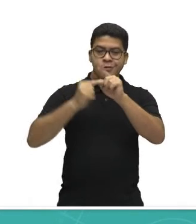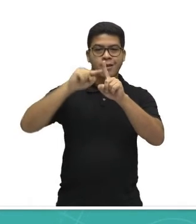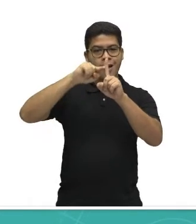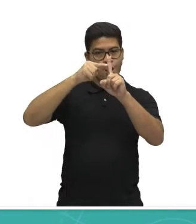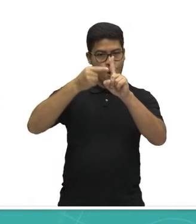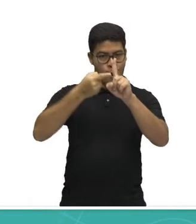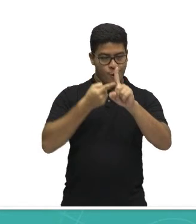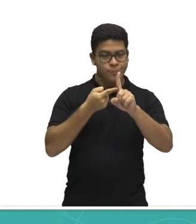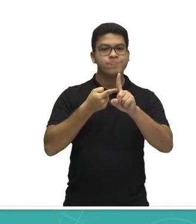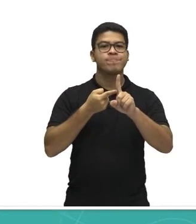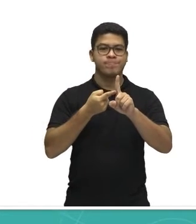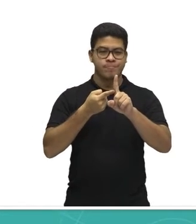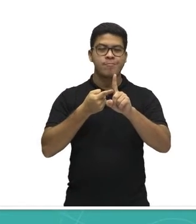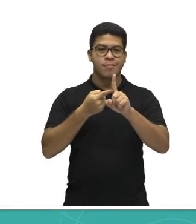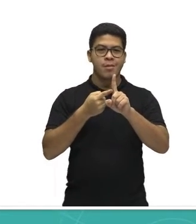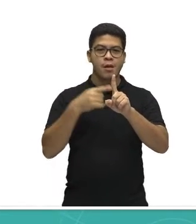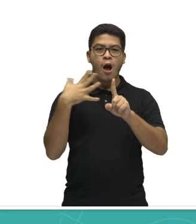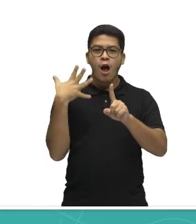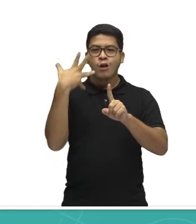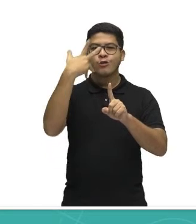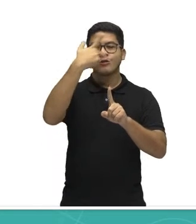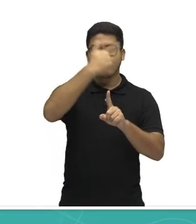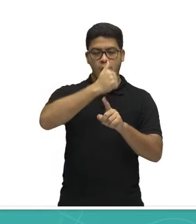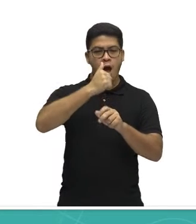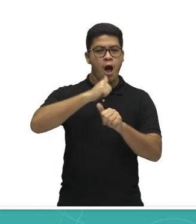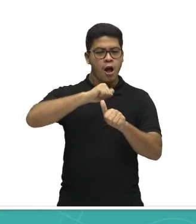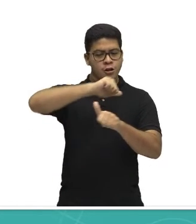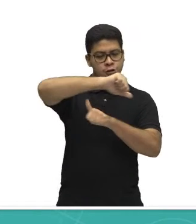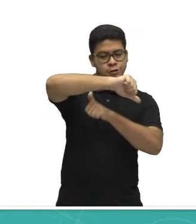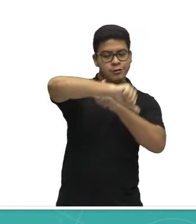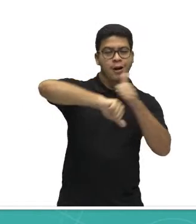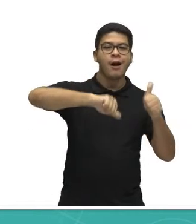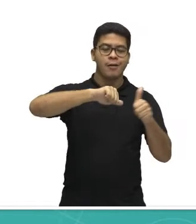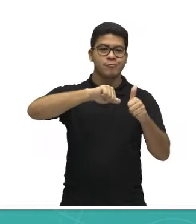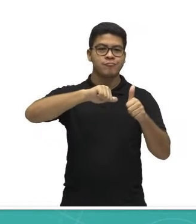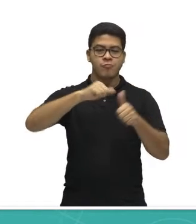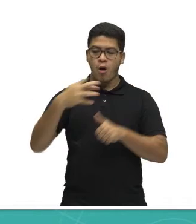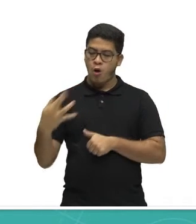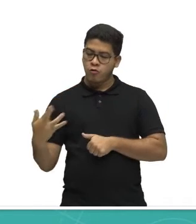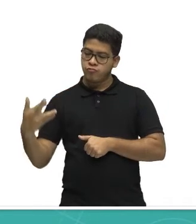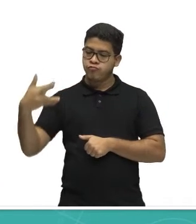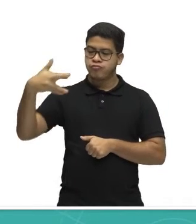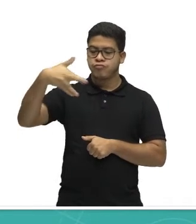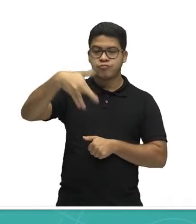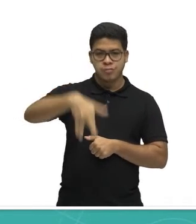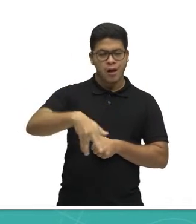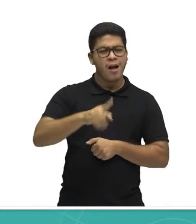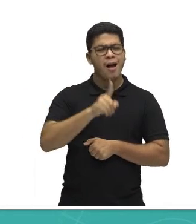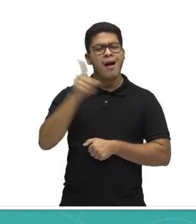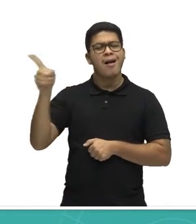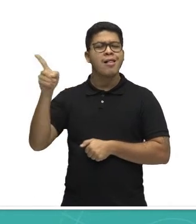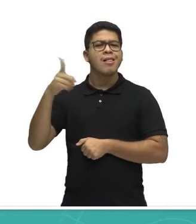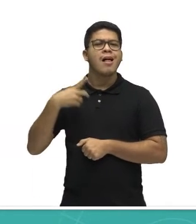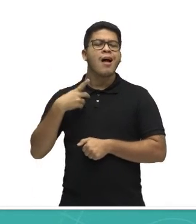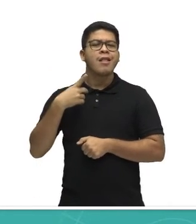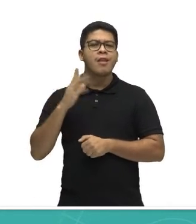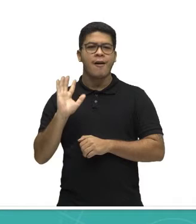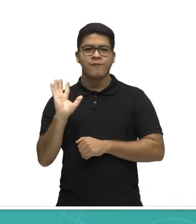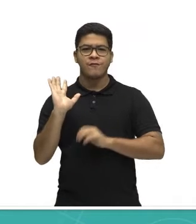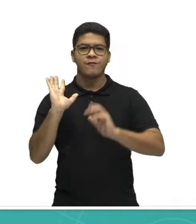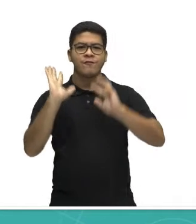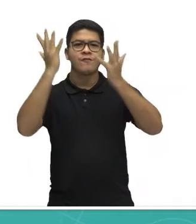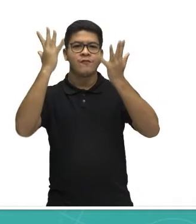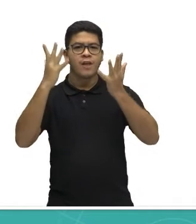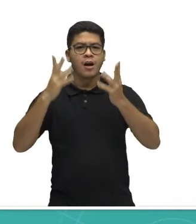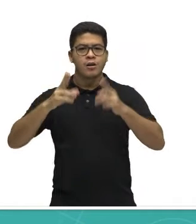homem muito bonito e ele gosta de participar das festas juninas lá nas comunidades ribeirinhas. E como ele é um